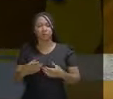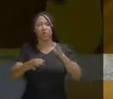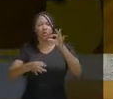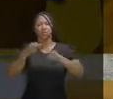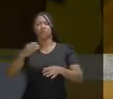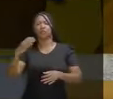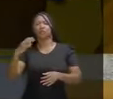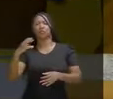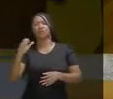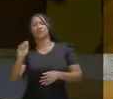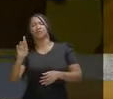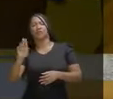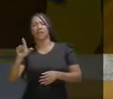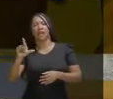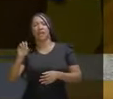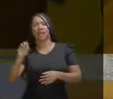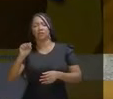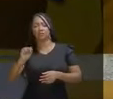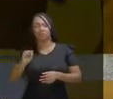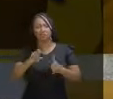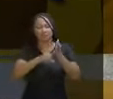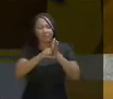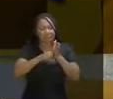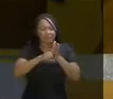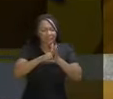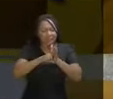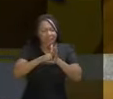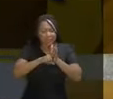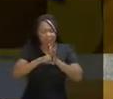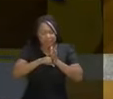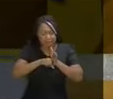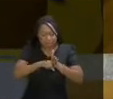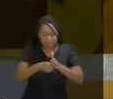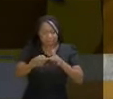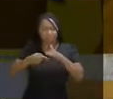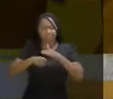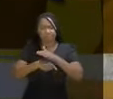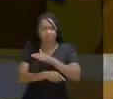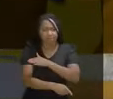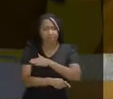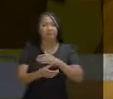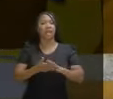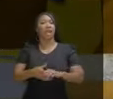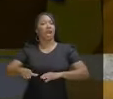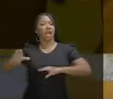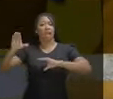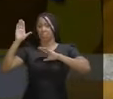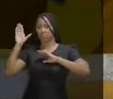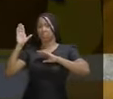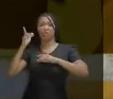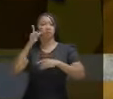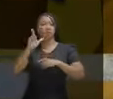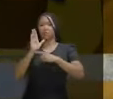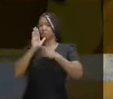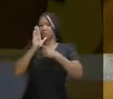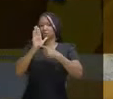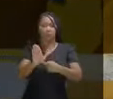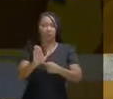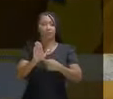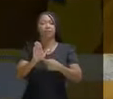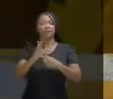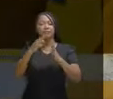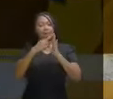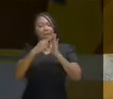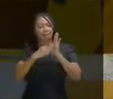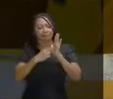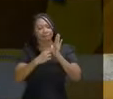Torque, após minuciosa análise, a ex-candidata não conseguiu demonstrar a regularidade das despesas